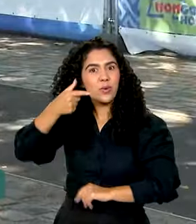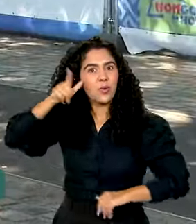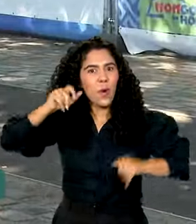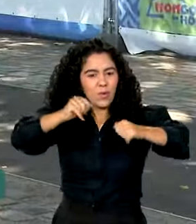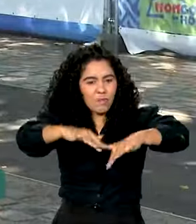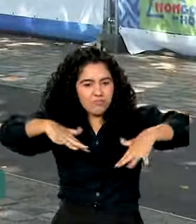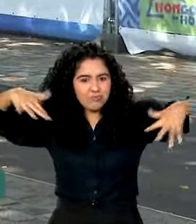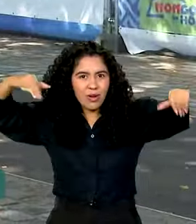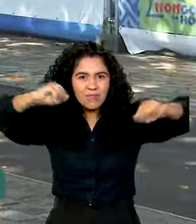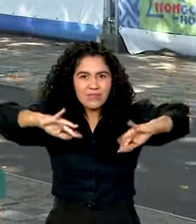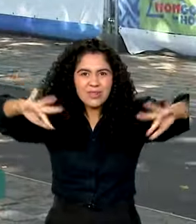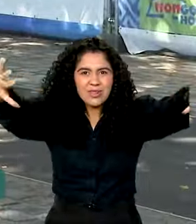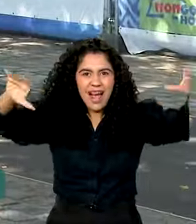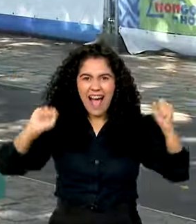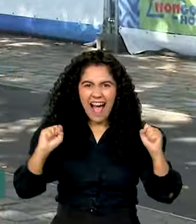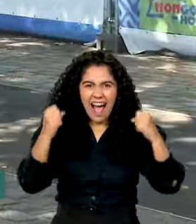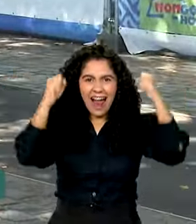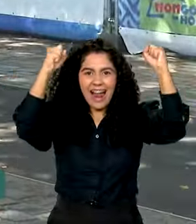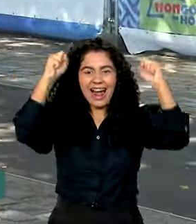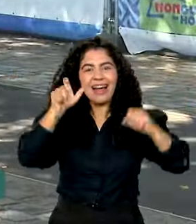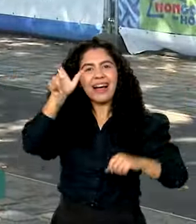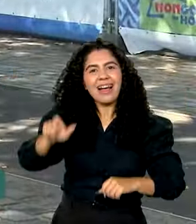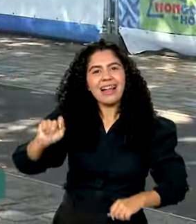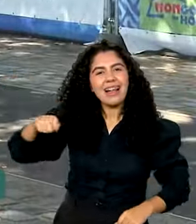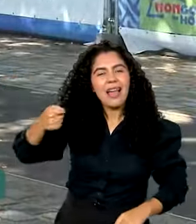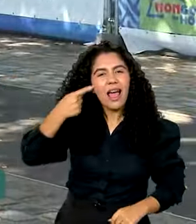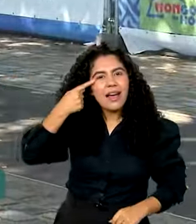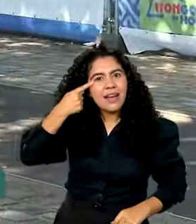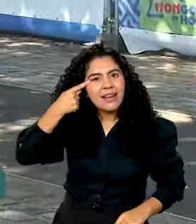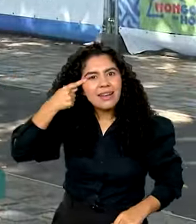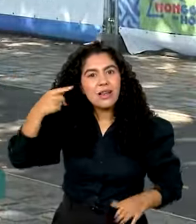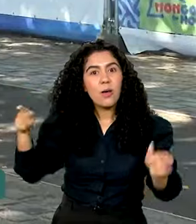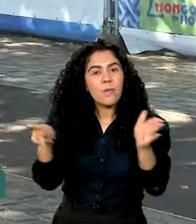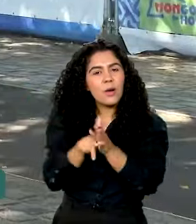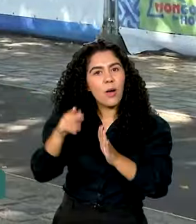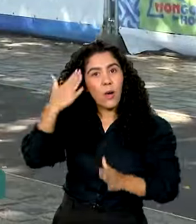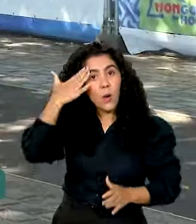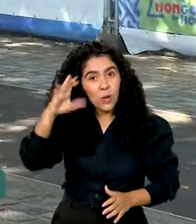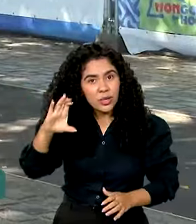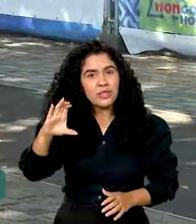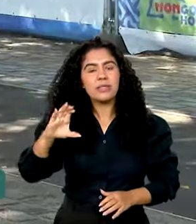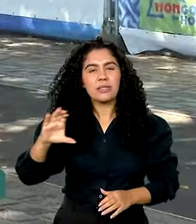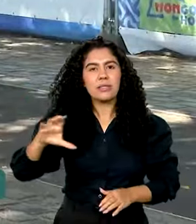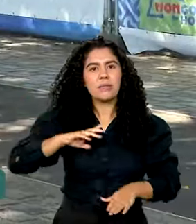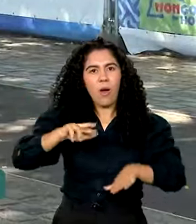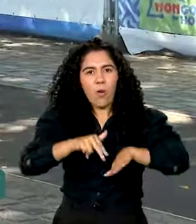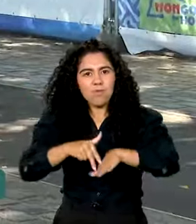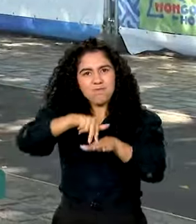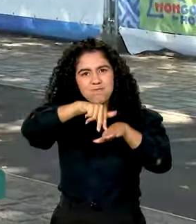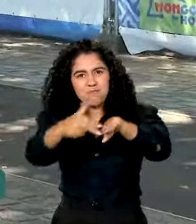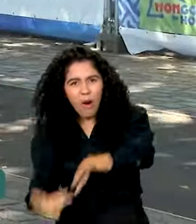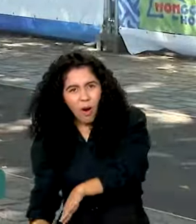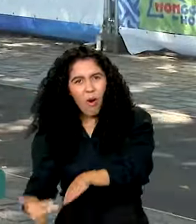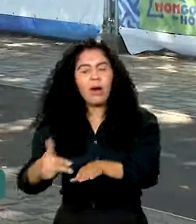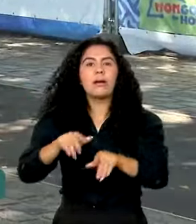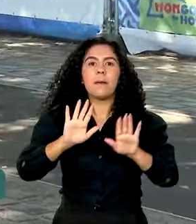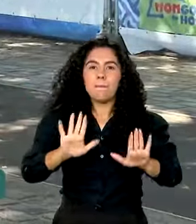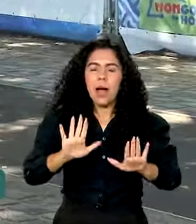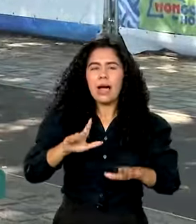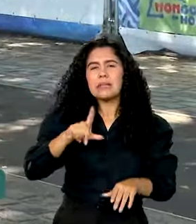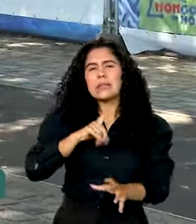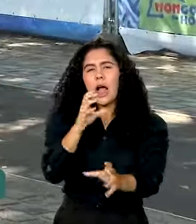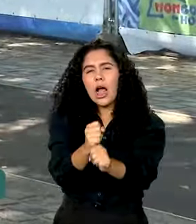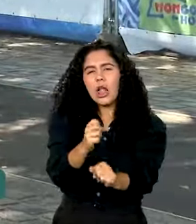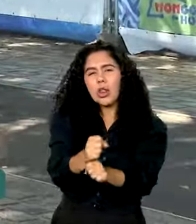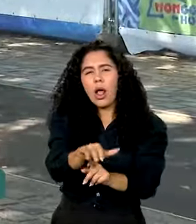La Concorde. Japinha, que é natural de Curitiba, chegou a cair no início da primeira volta do skate park, fez uma nota